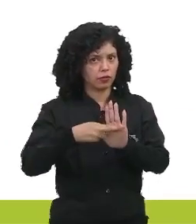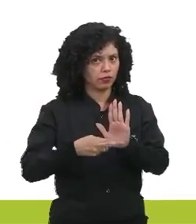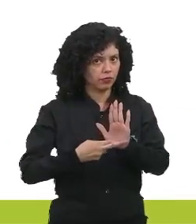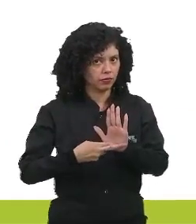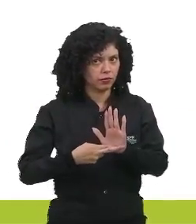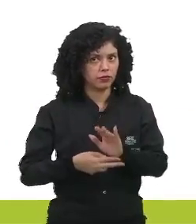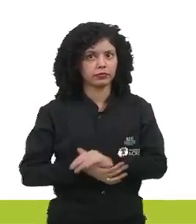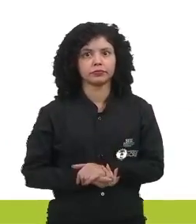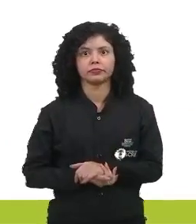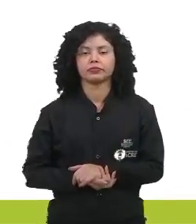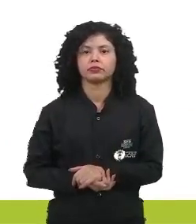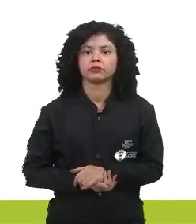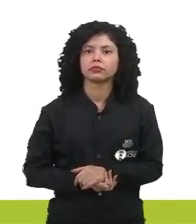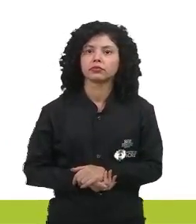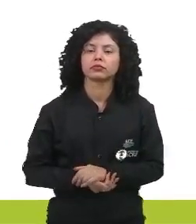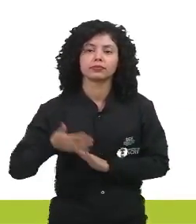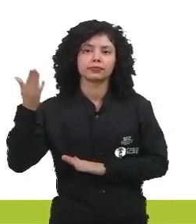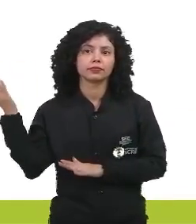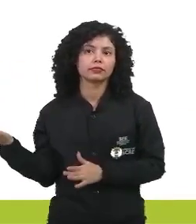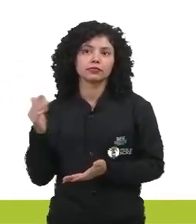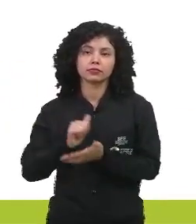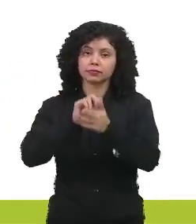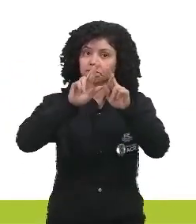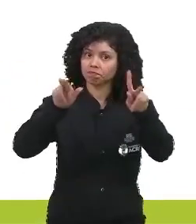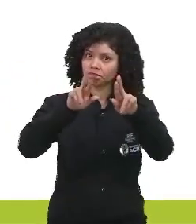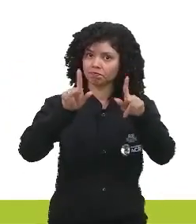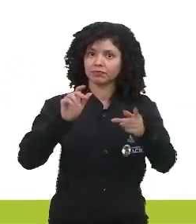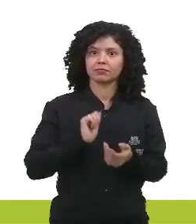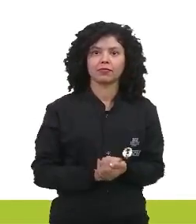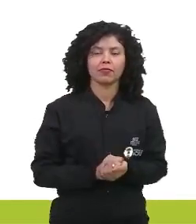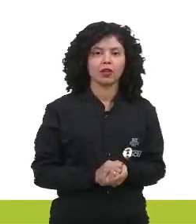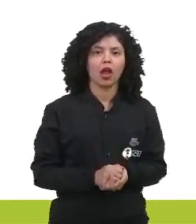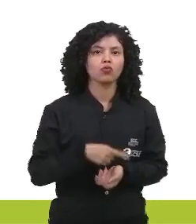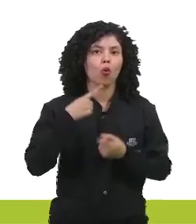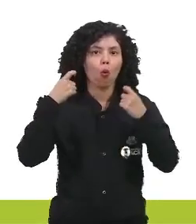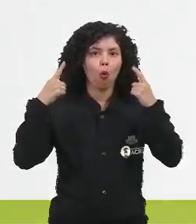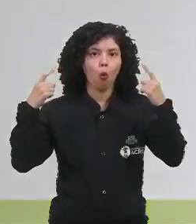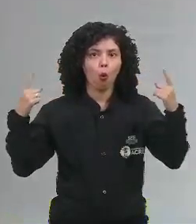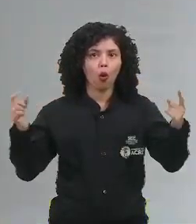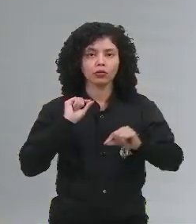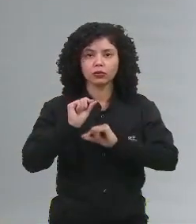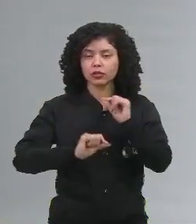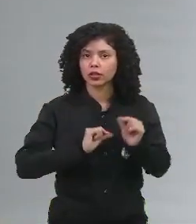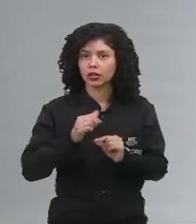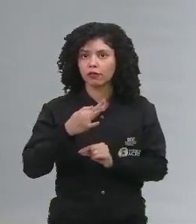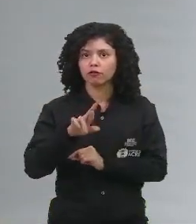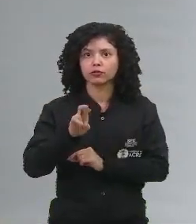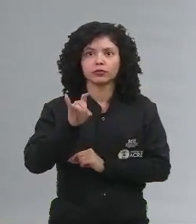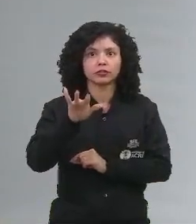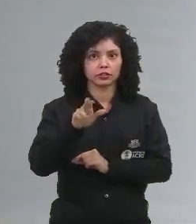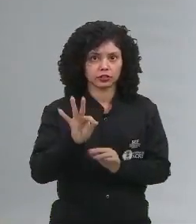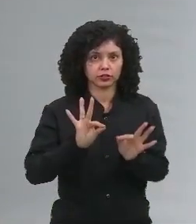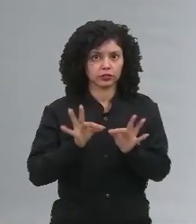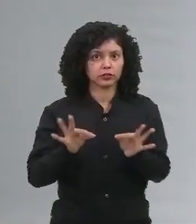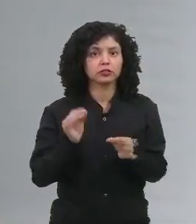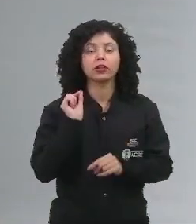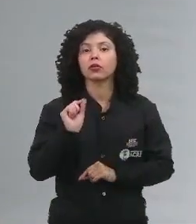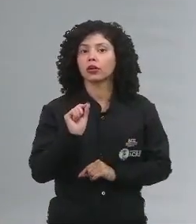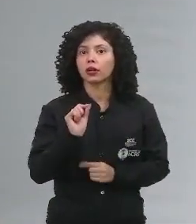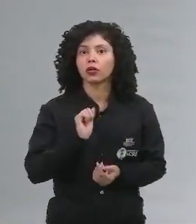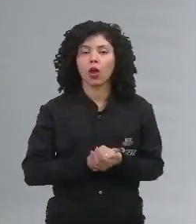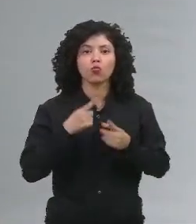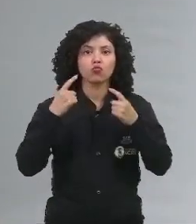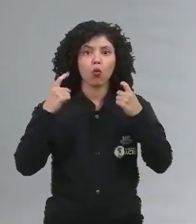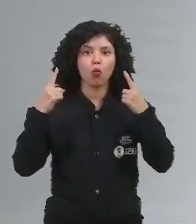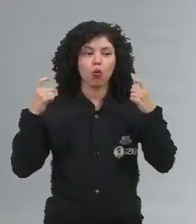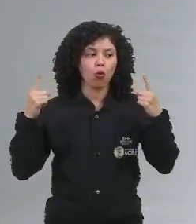regra. E aí nós temos uma diferença na fonética. O que seria a fonética, né, gente? A fonética é o